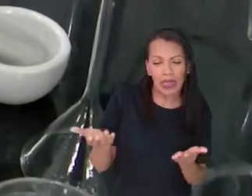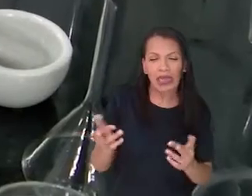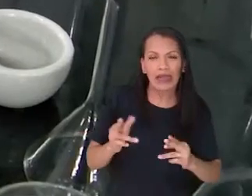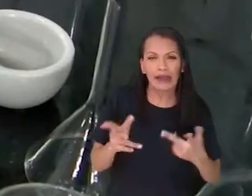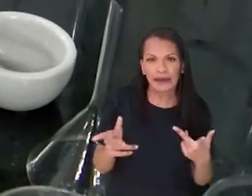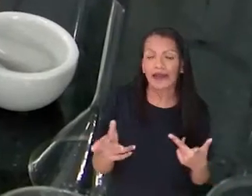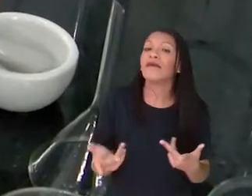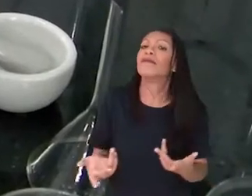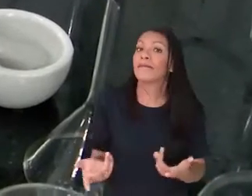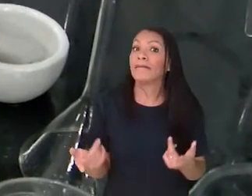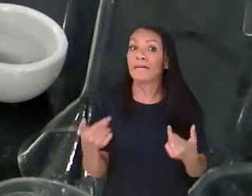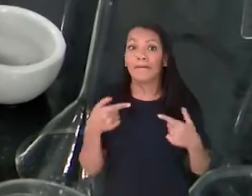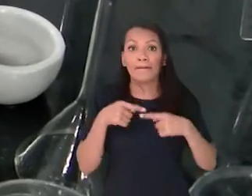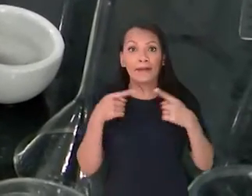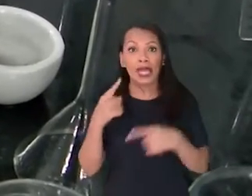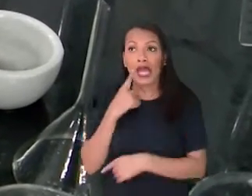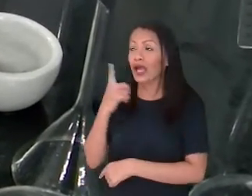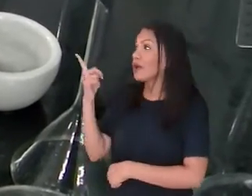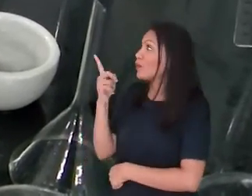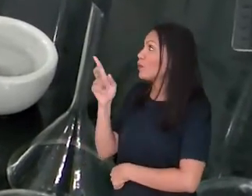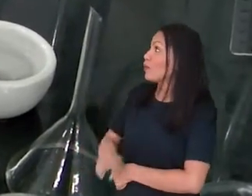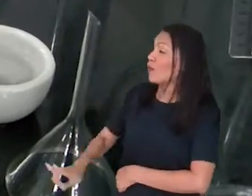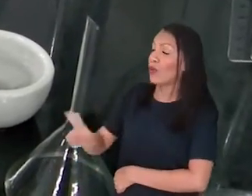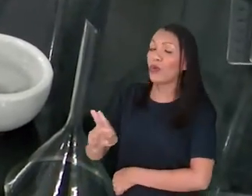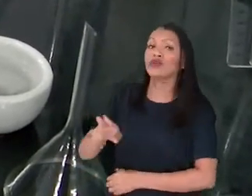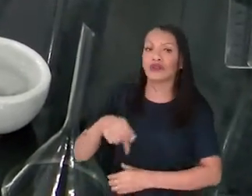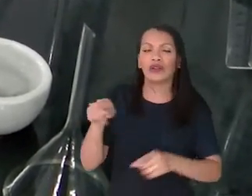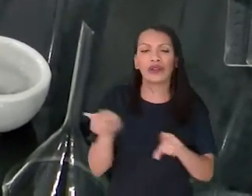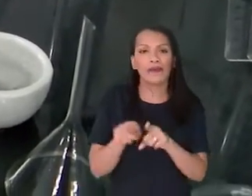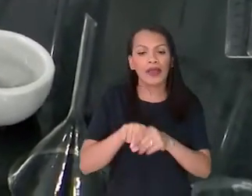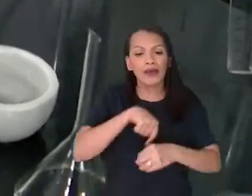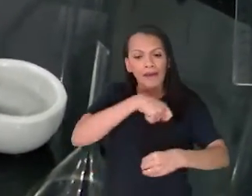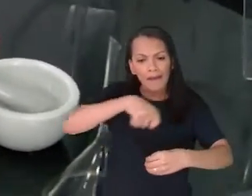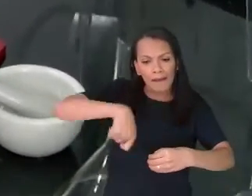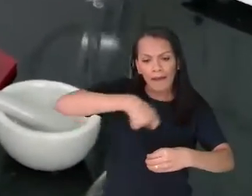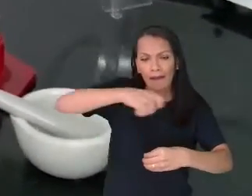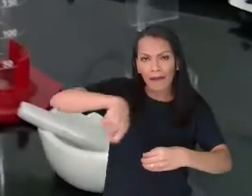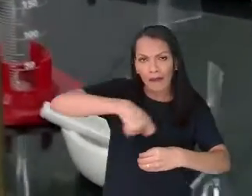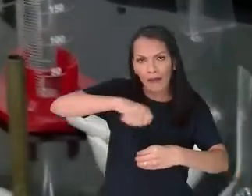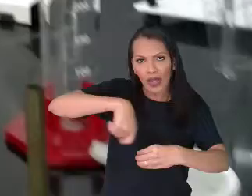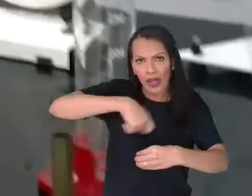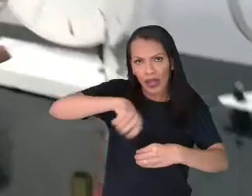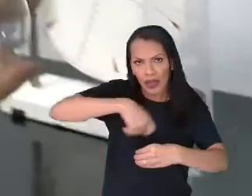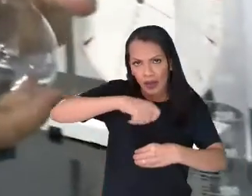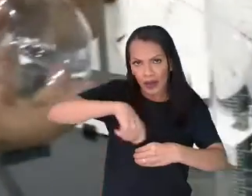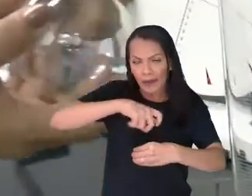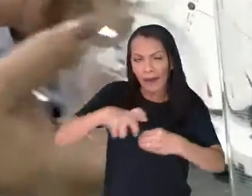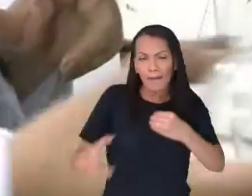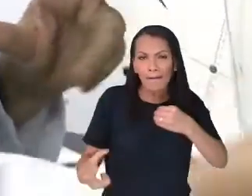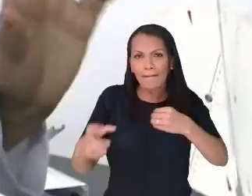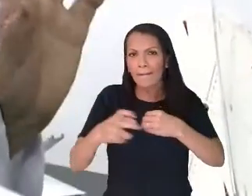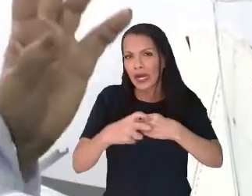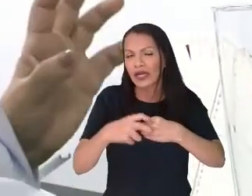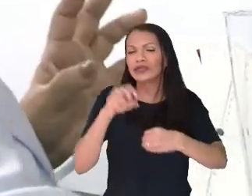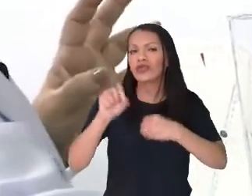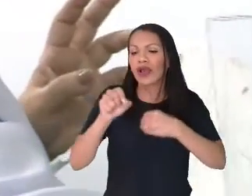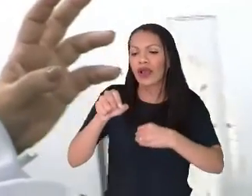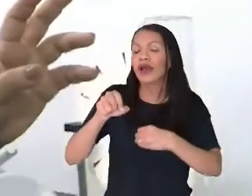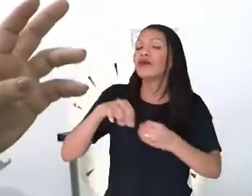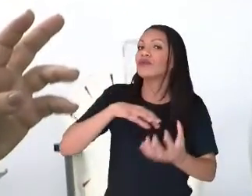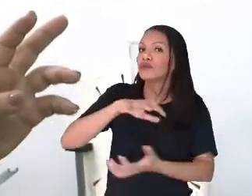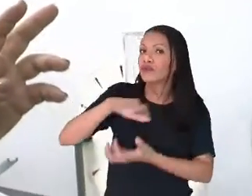vai poder mexer, porque ele está preso num suporte, né, chamado de suporte universal. Não